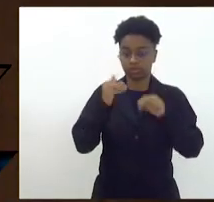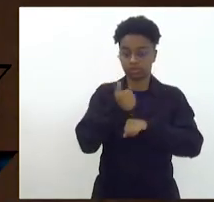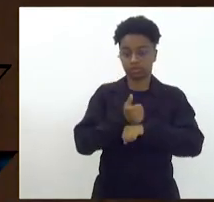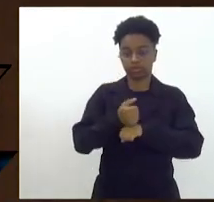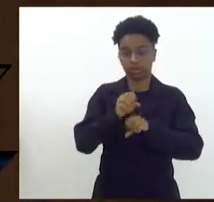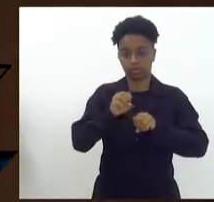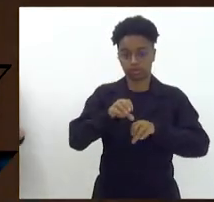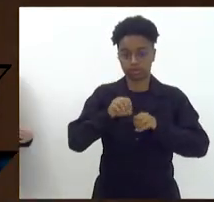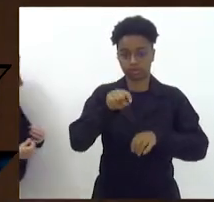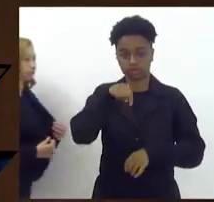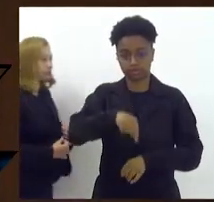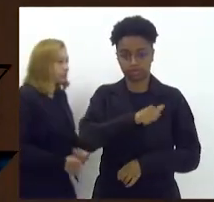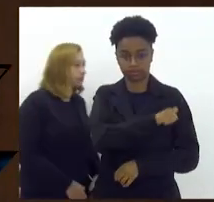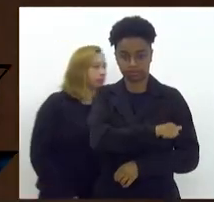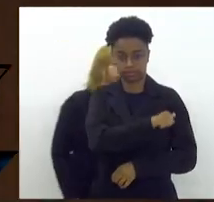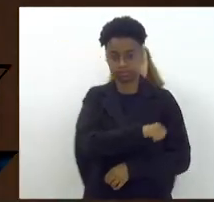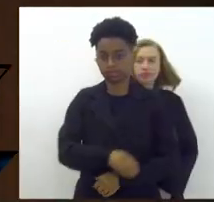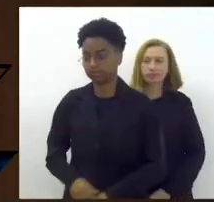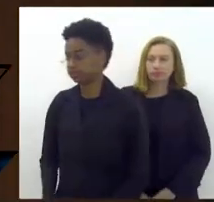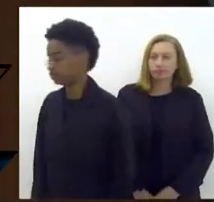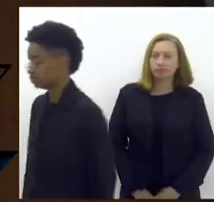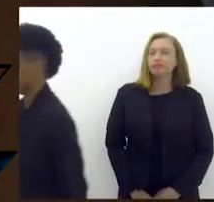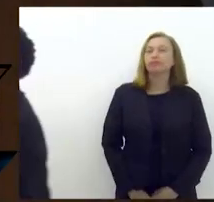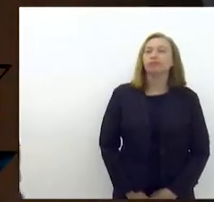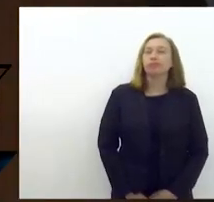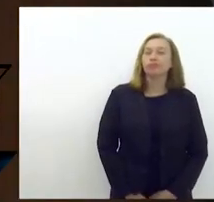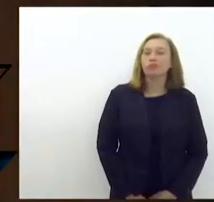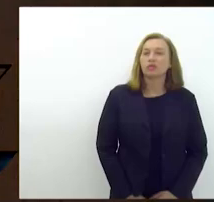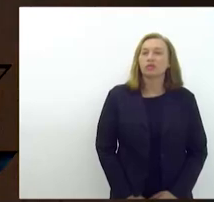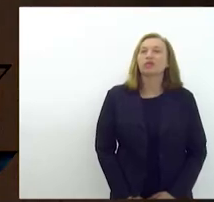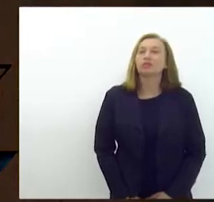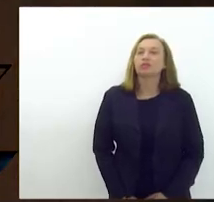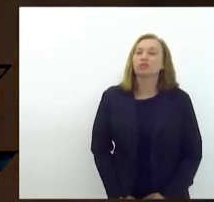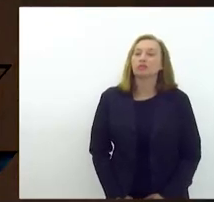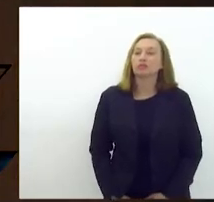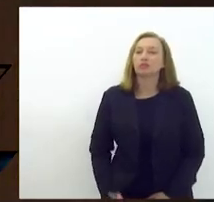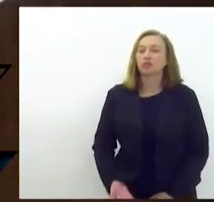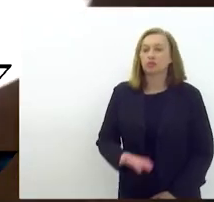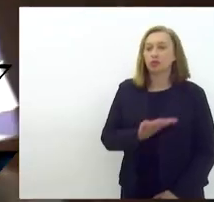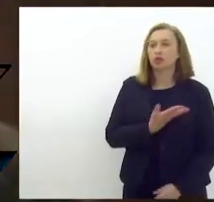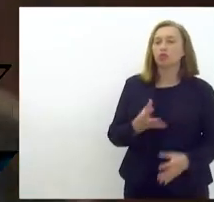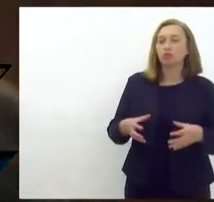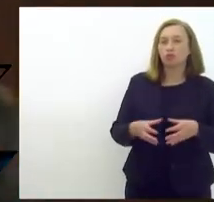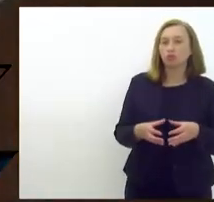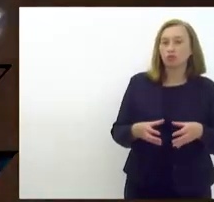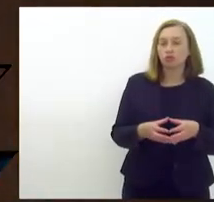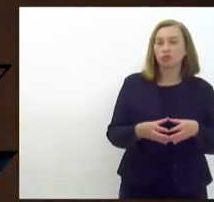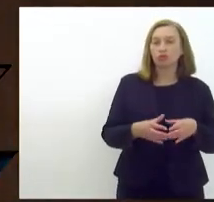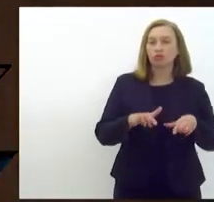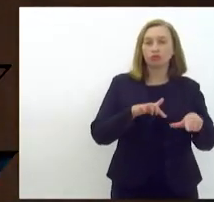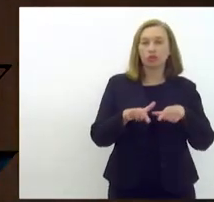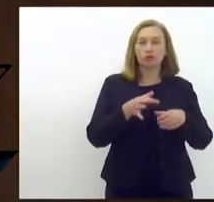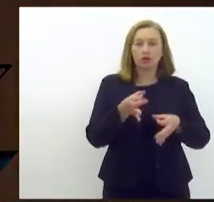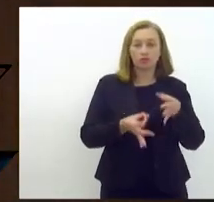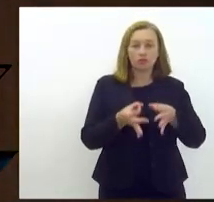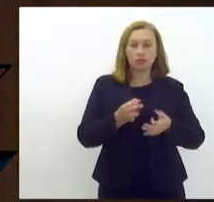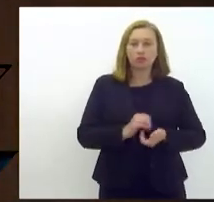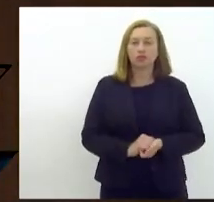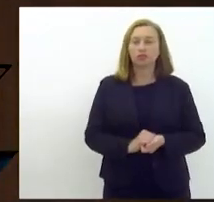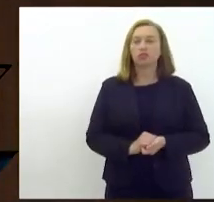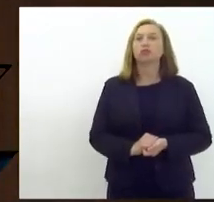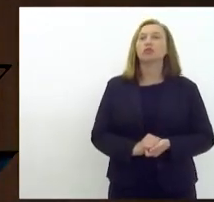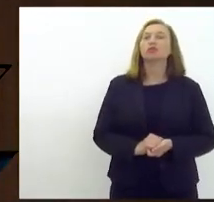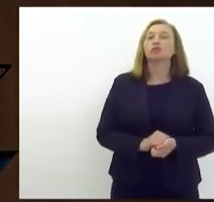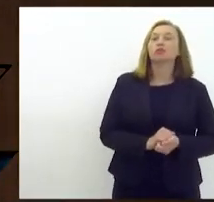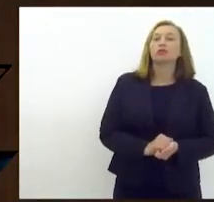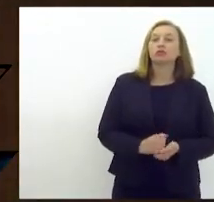do Estado do Rio de Janeiro eu queria agradecer muito ao meu departamento jurídico a minha assessoria jurídica e Legislativa